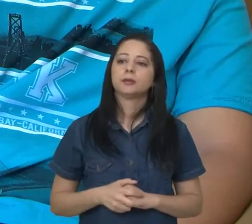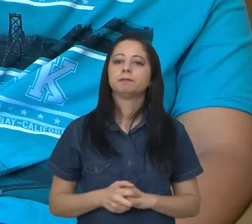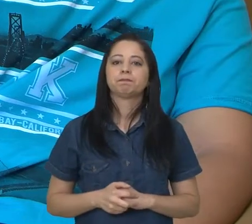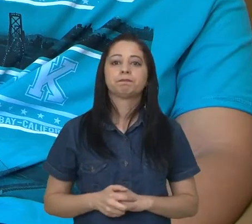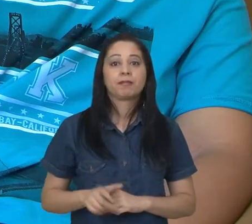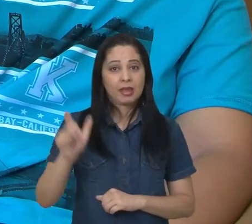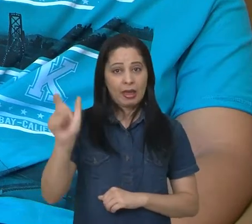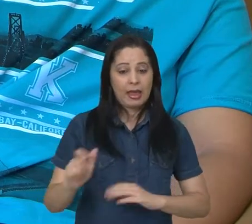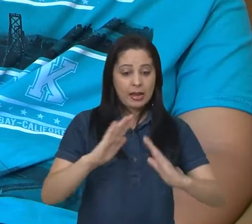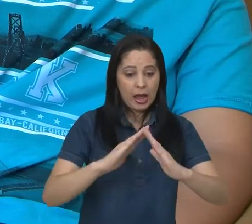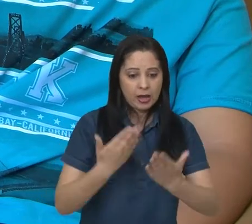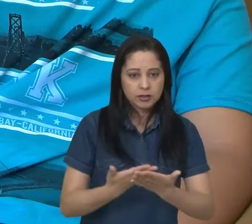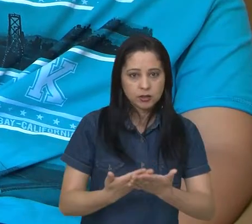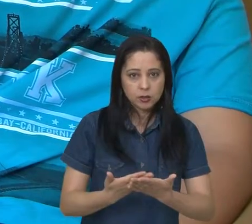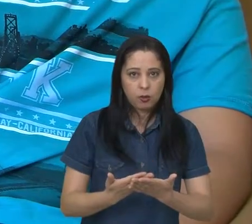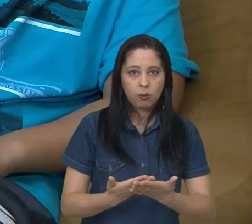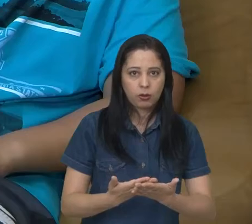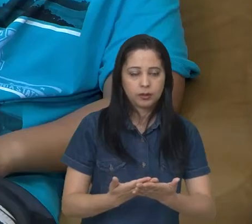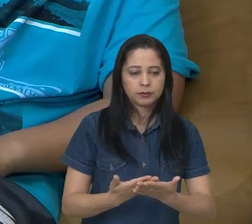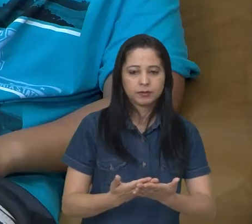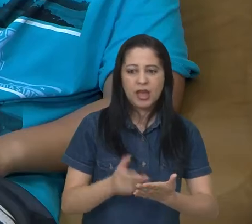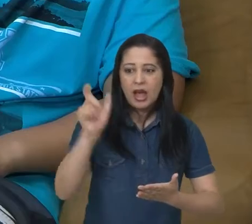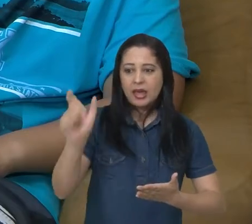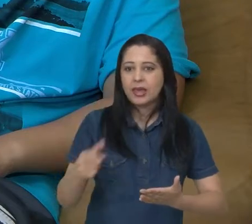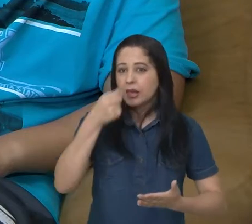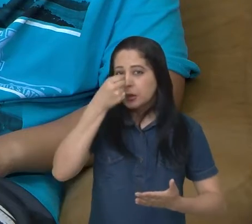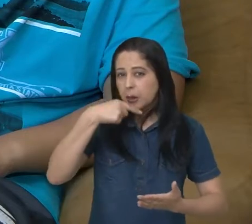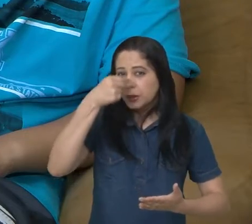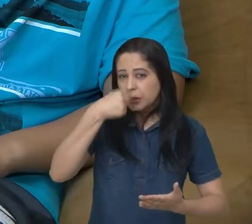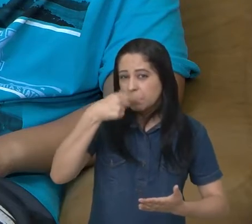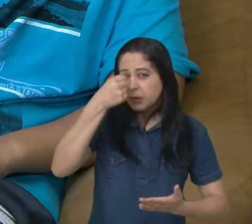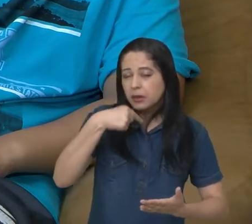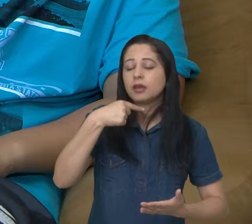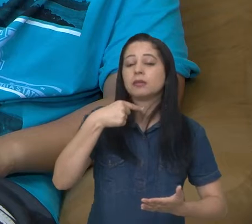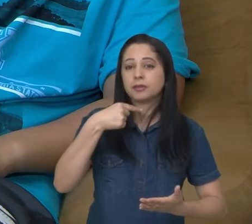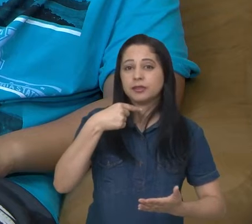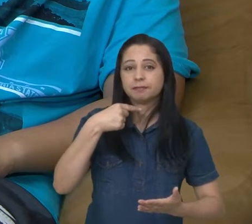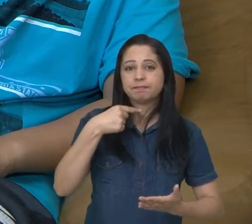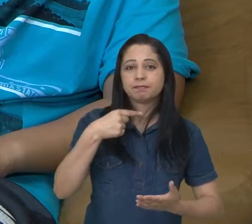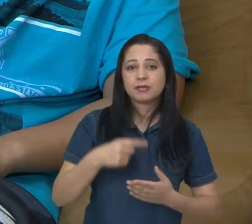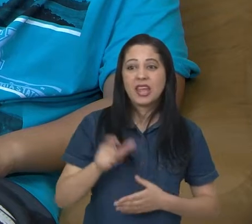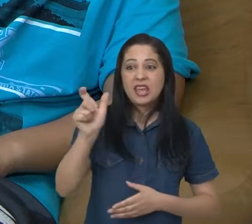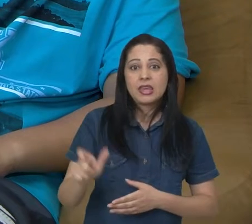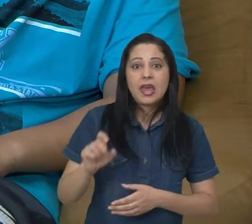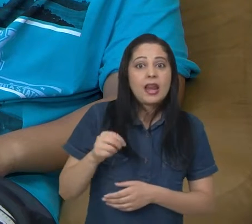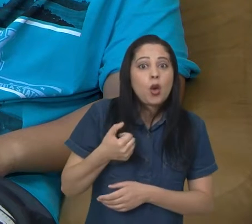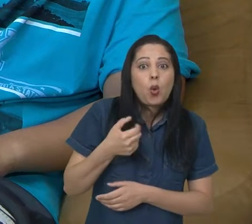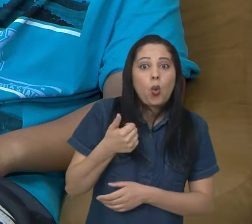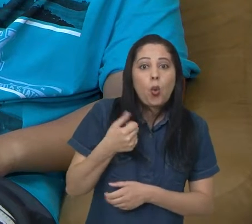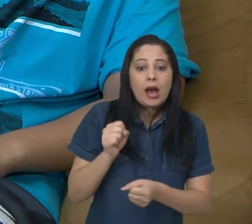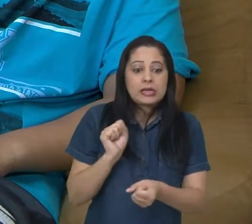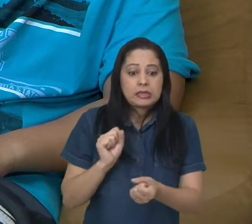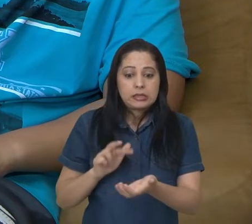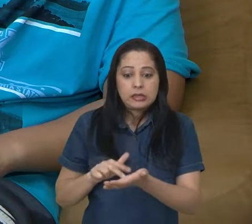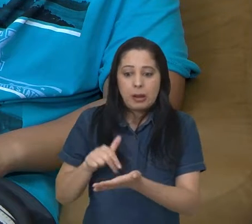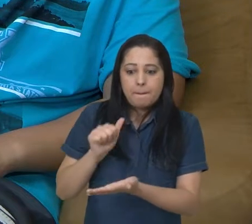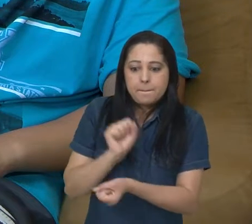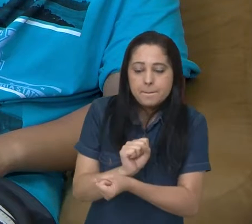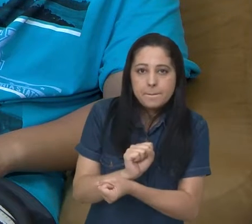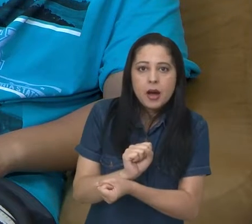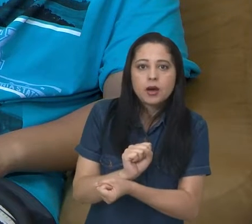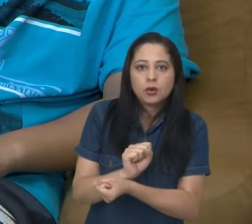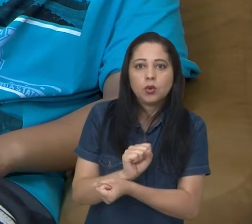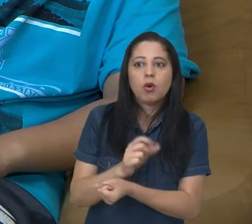do João, conta como aconteceu. Ele estava no prezinho em 2008, deu uma gripe nele, ele